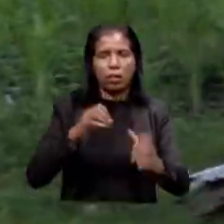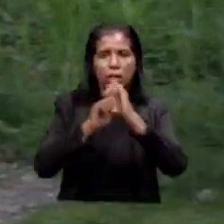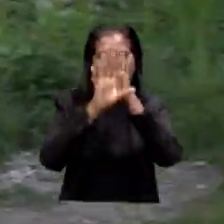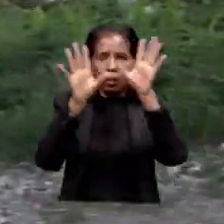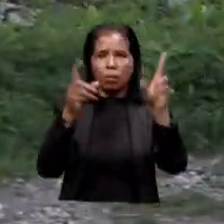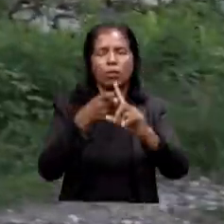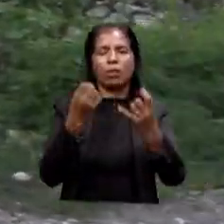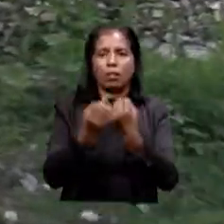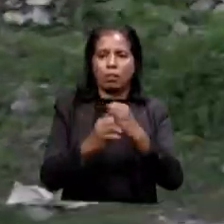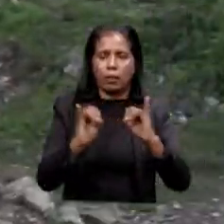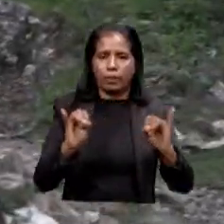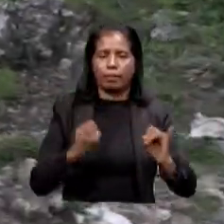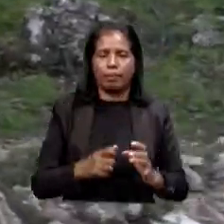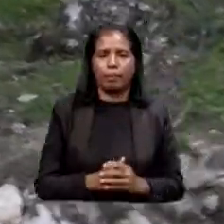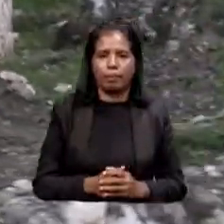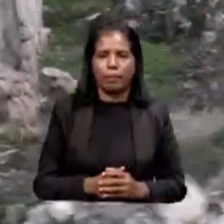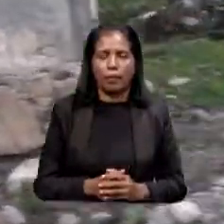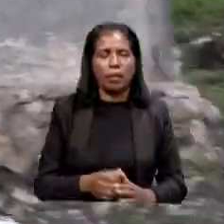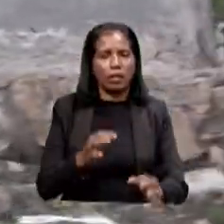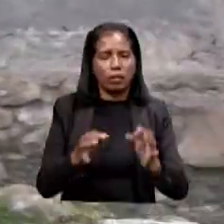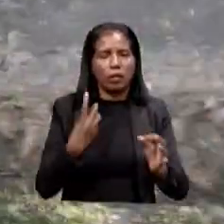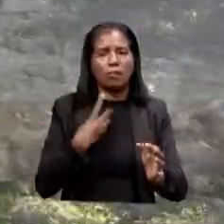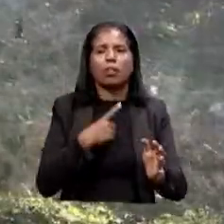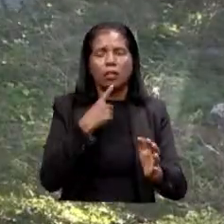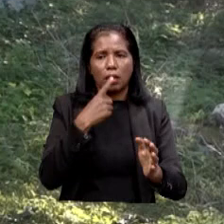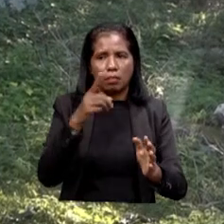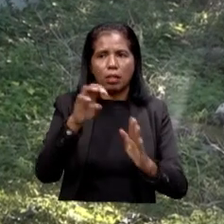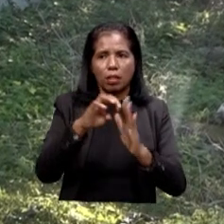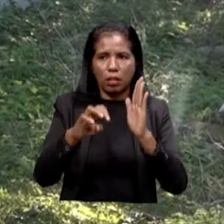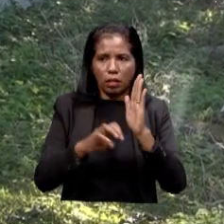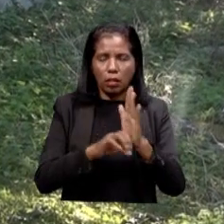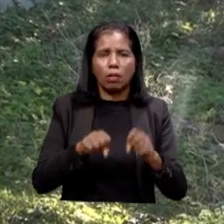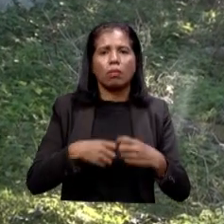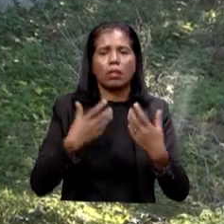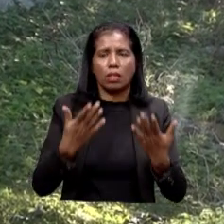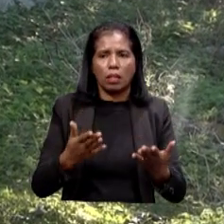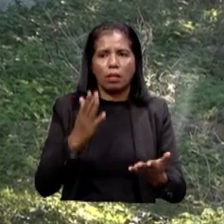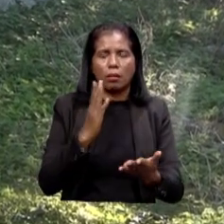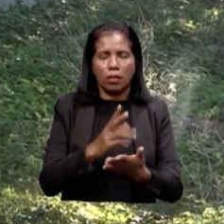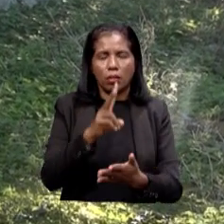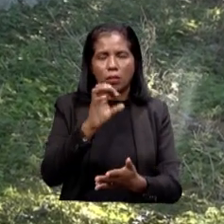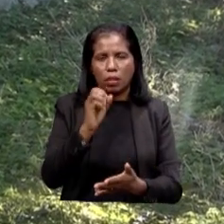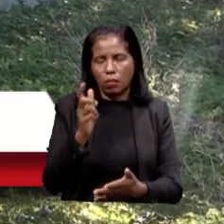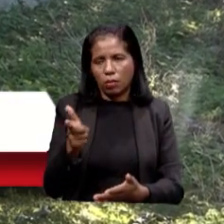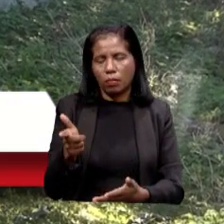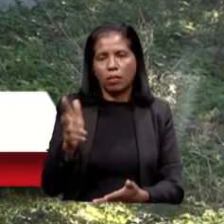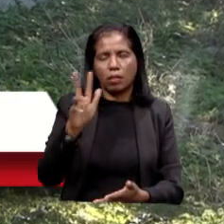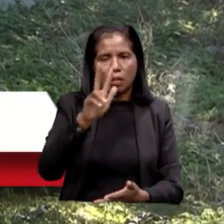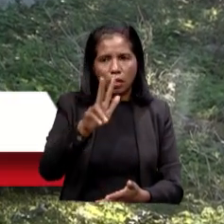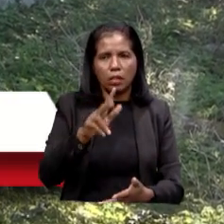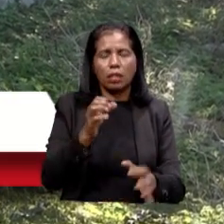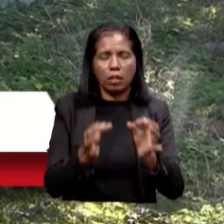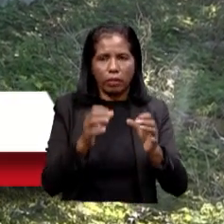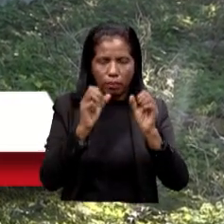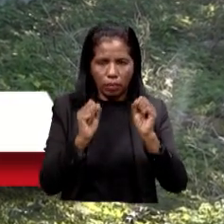comandante. Se balecar cam sujeira o estado. Mensa para 2023 ni sebele kare